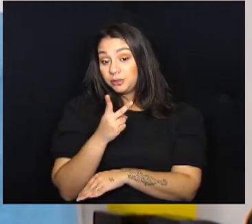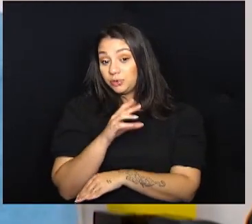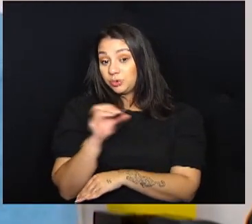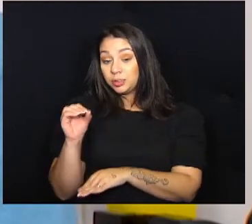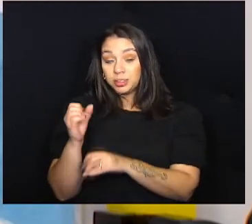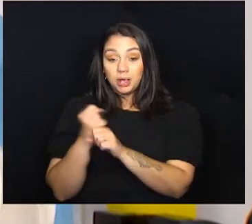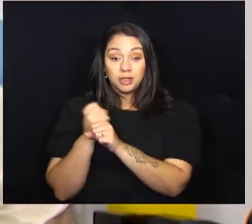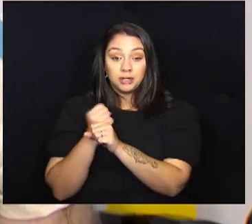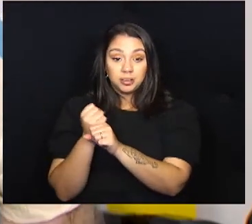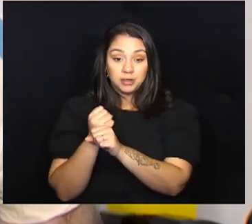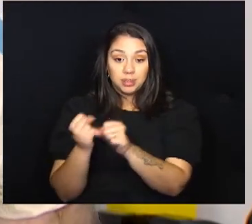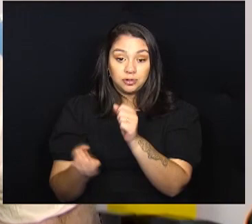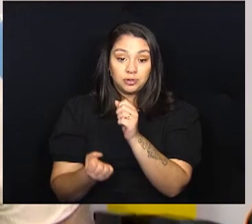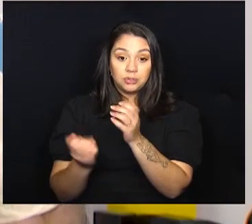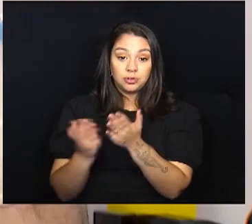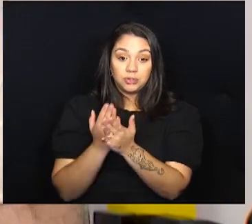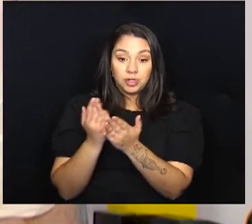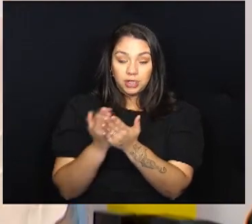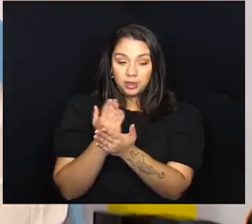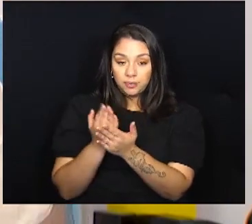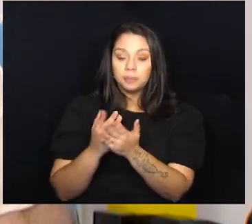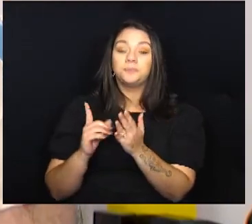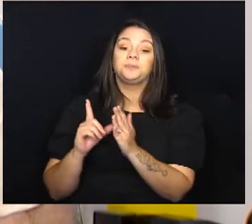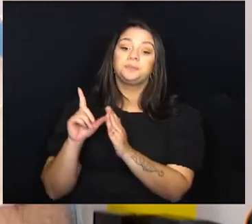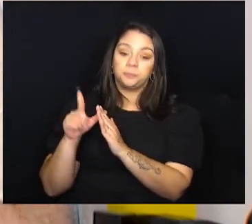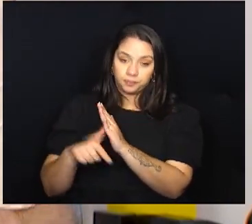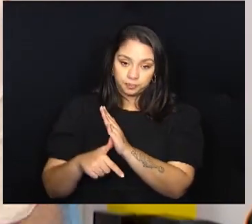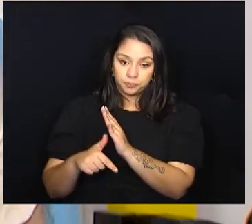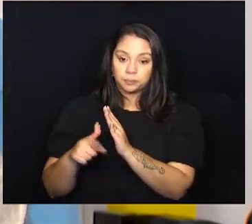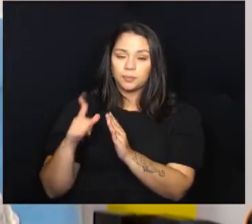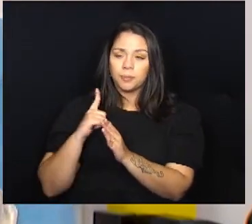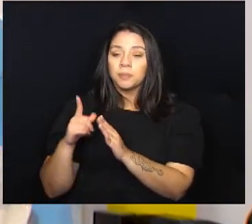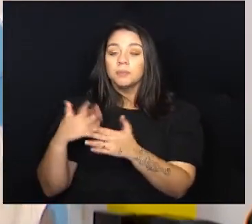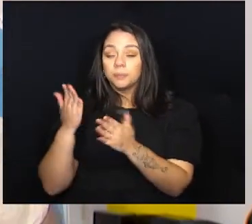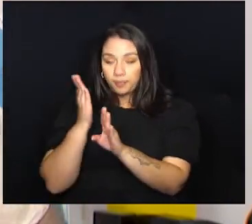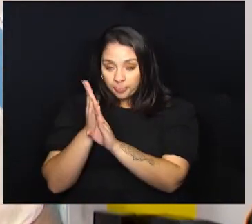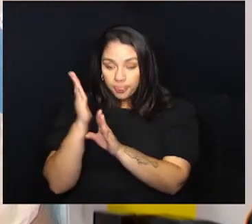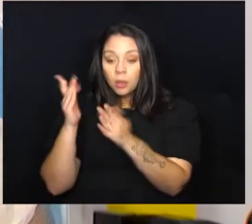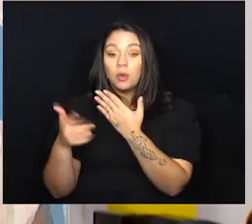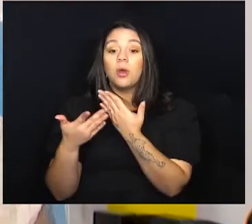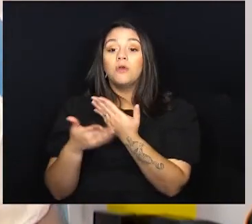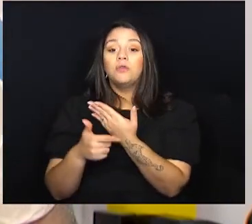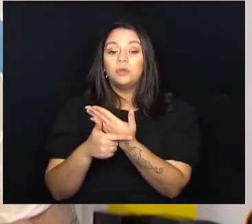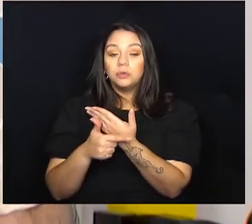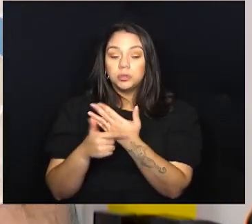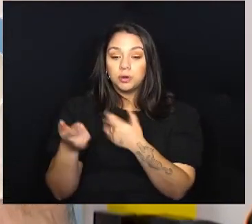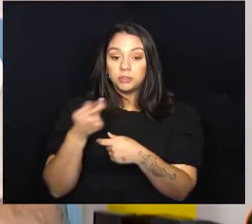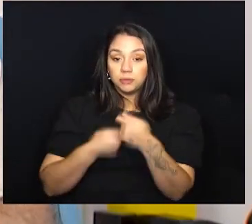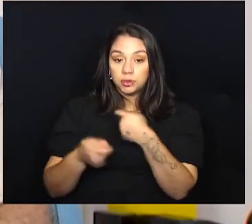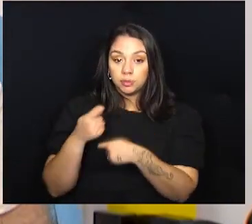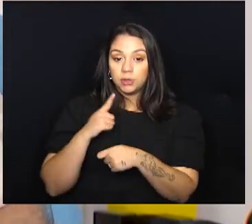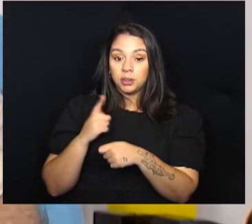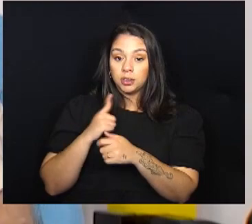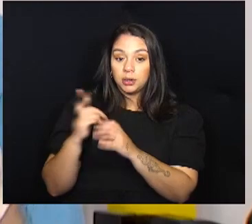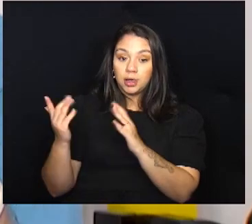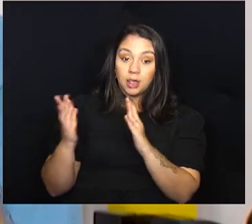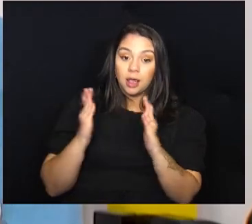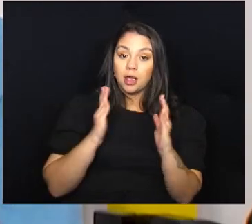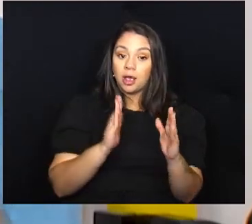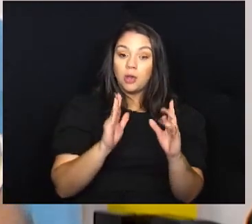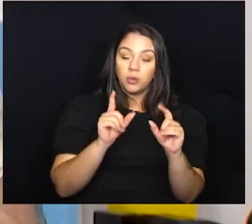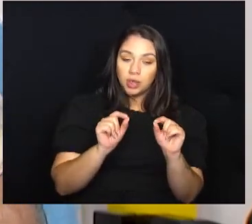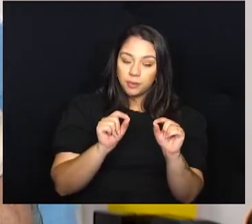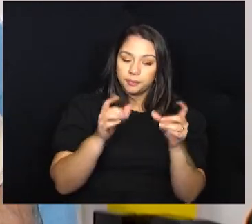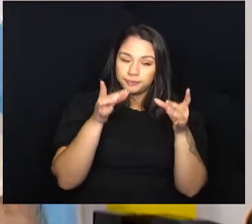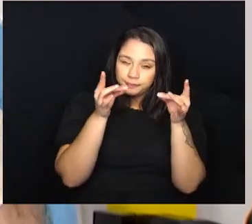de alguns deles. Depois da determinação dessa função administrativa, nós estamos fazendo um trabalho mais